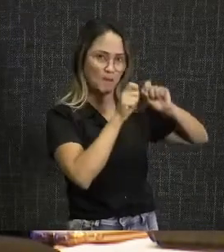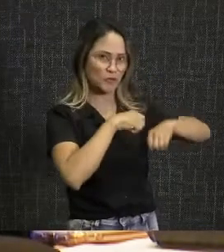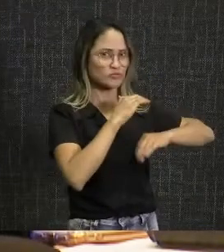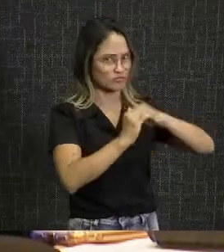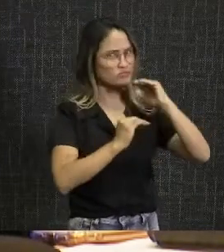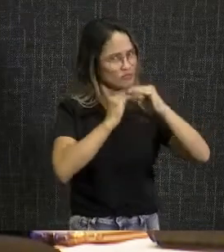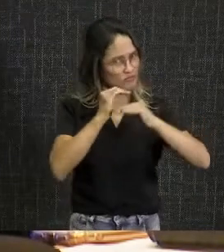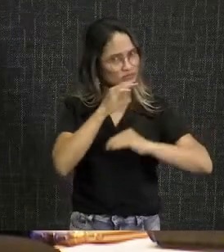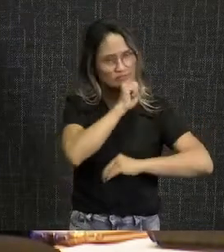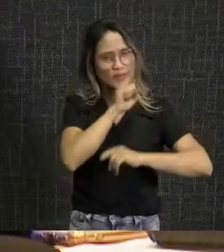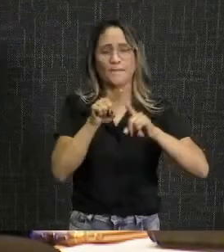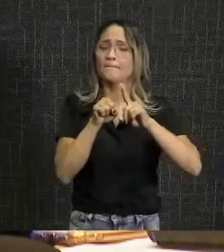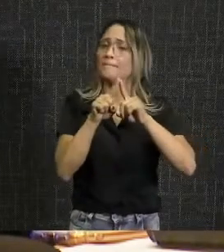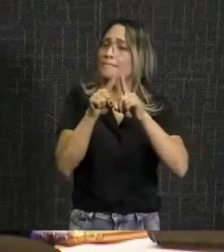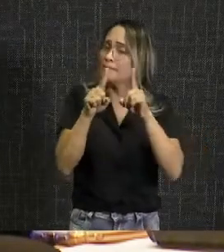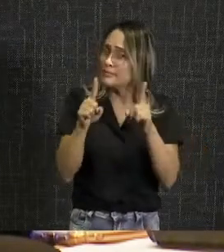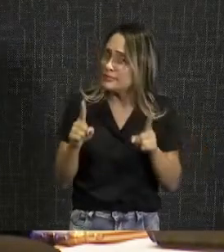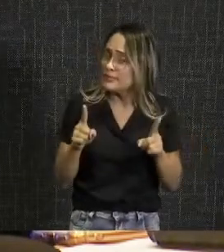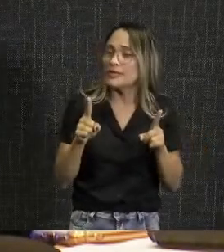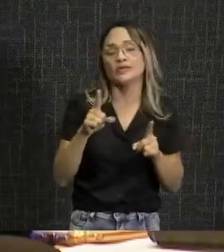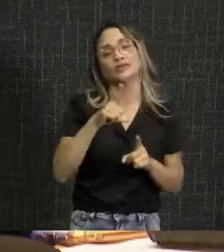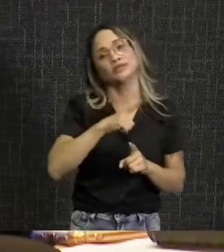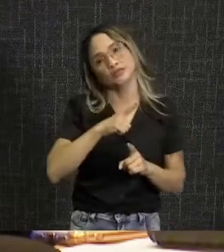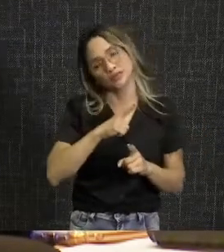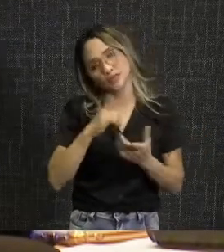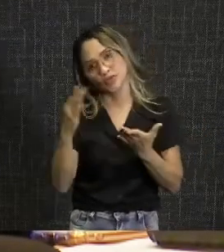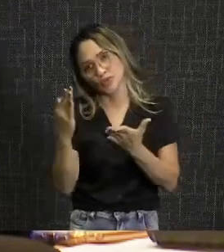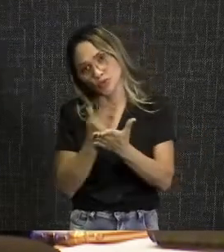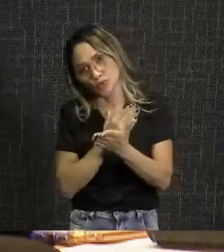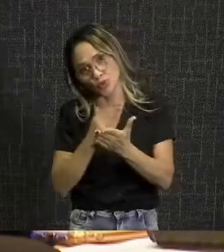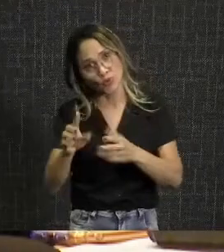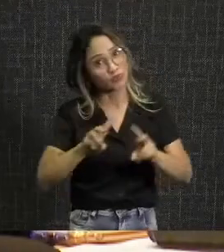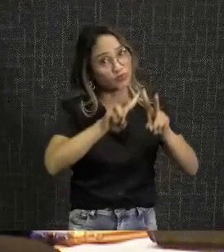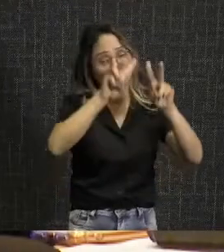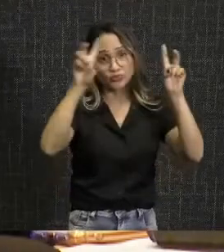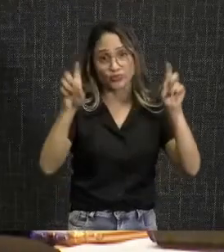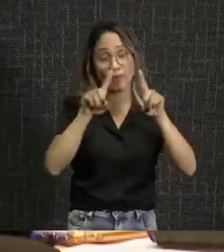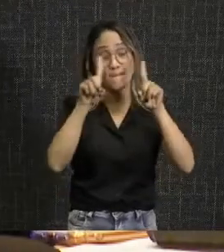Mas tem algumas coisas que ainda a gente precisa